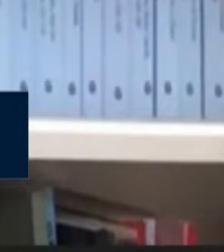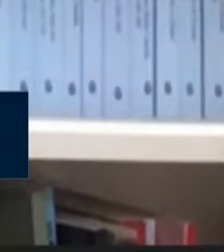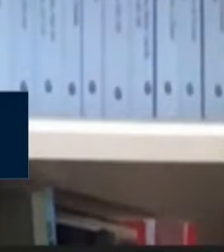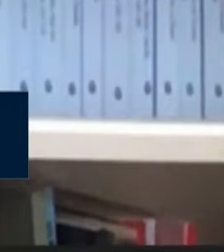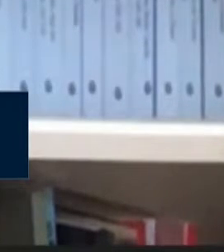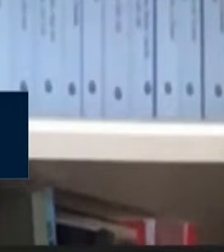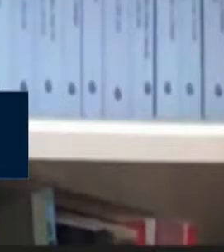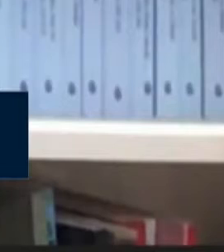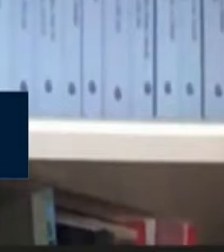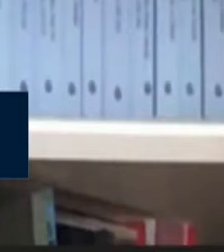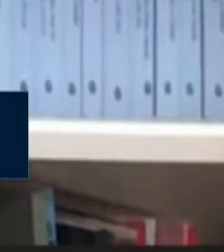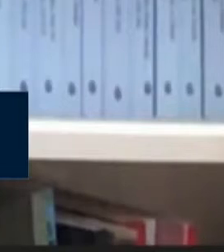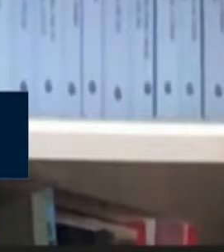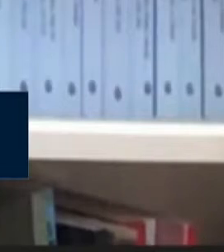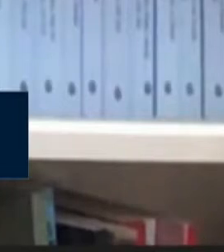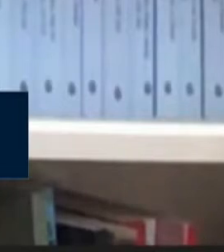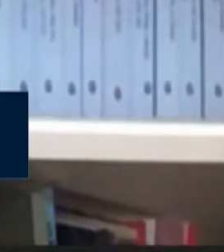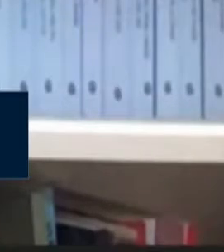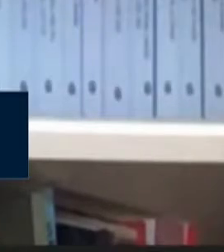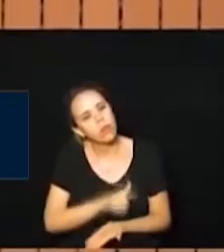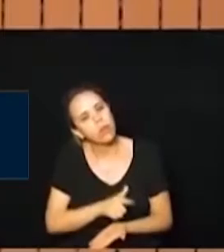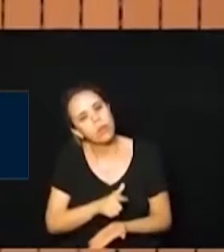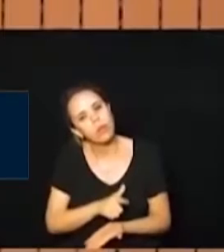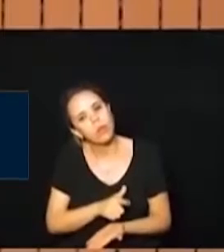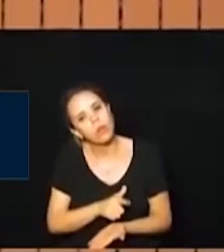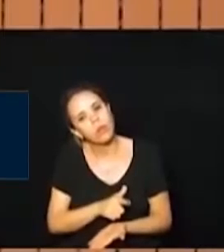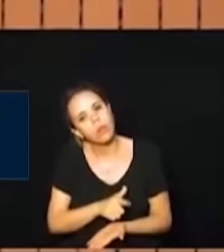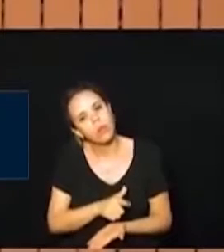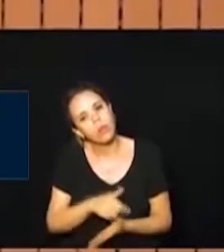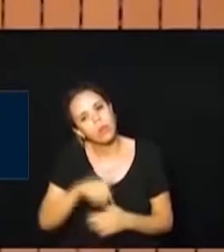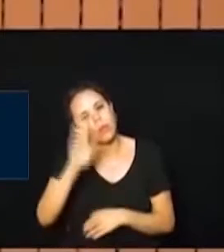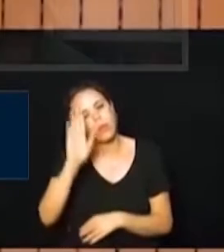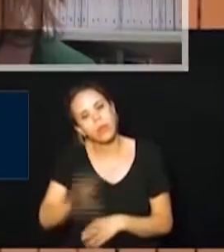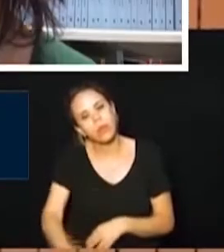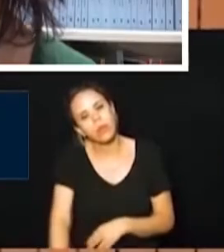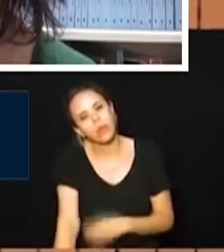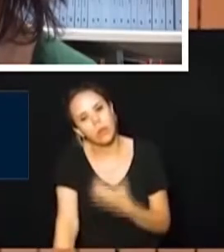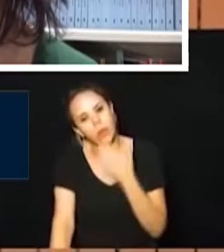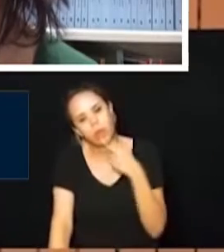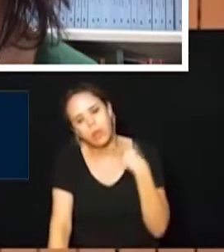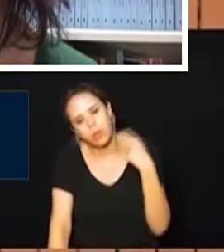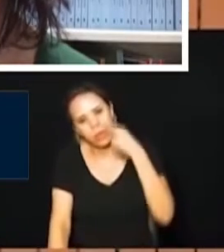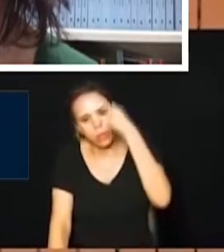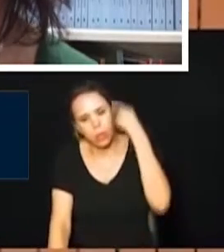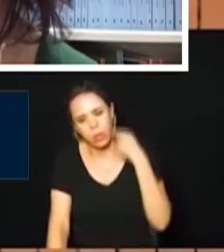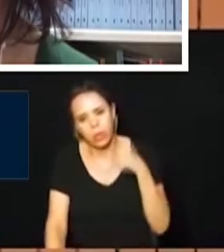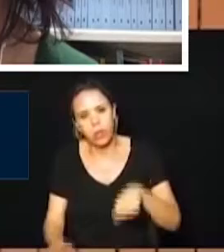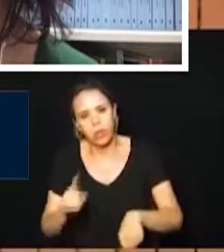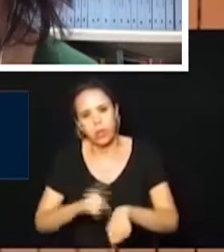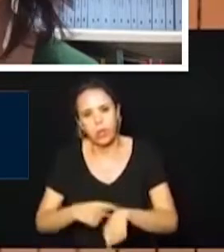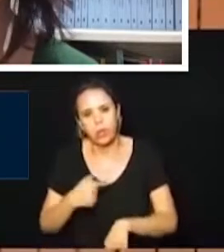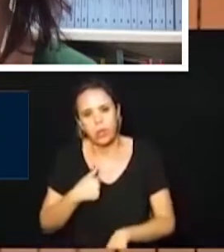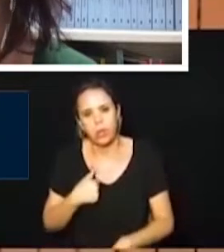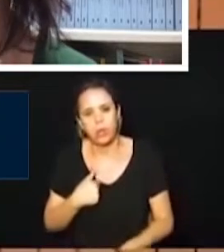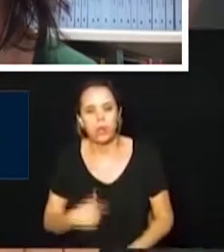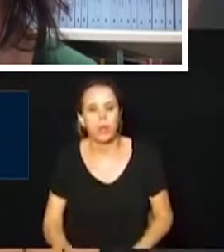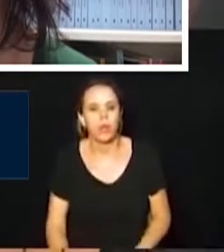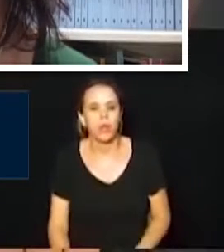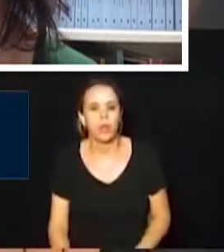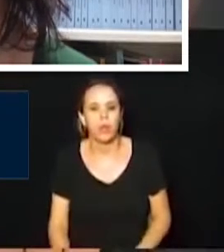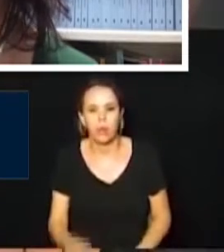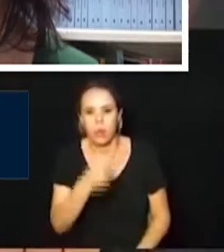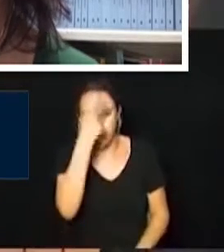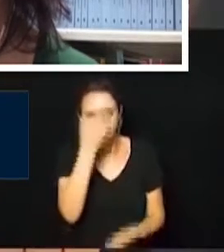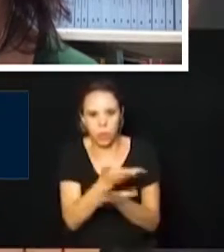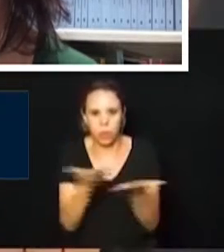esteve na delegacia na manhã de hoje para poder depois ir Cena ela me procurou essa pessoa e ela negou